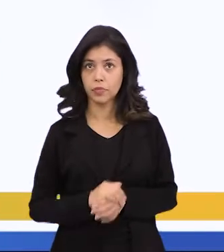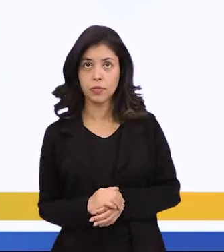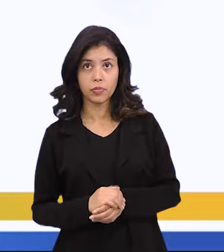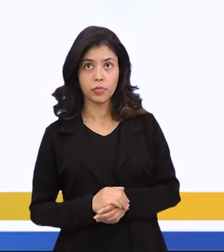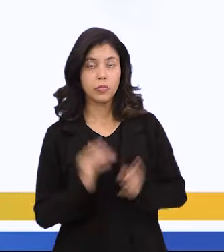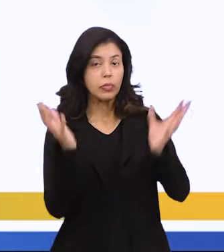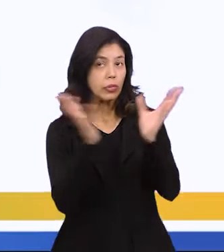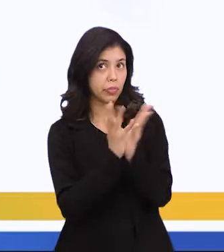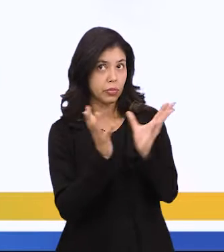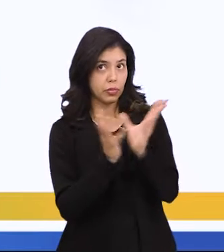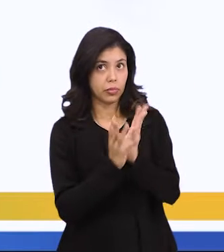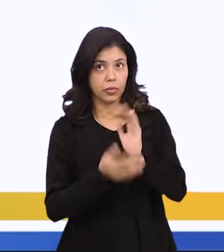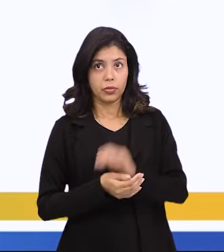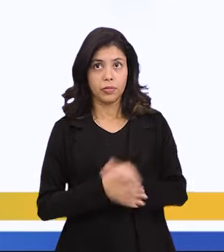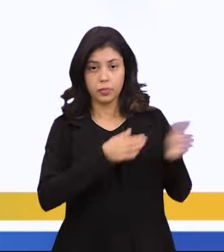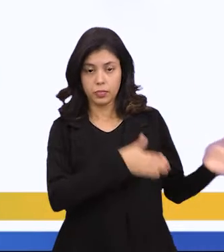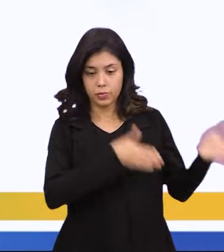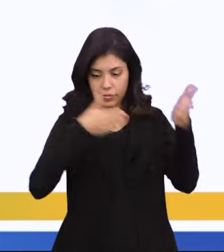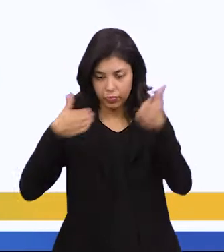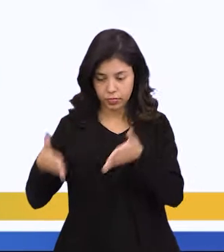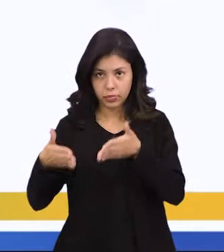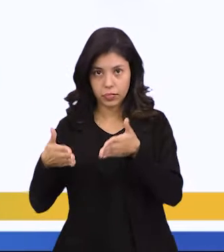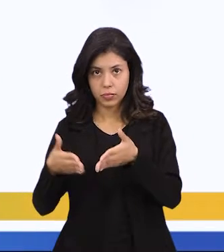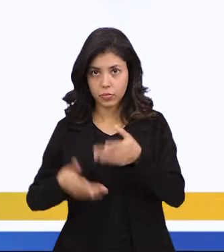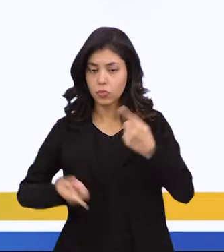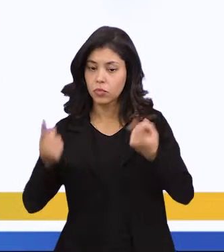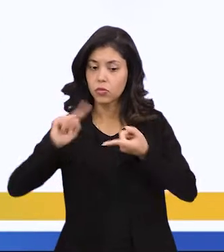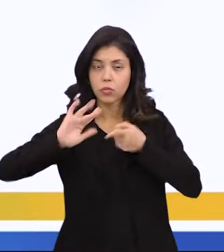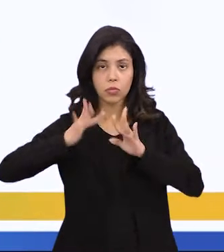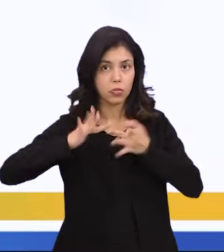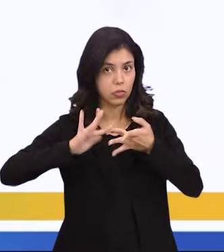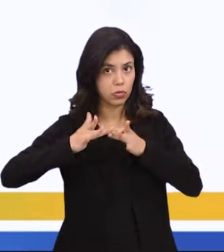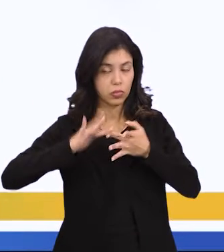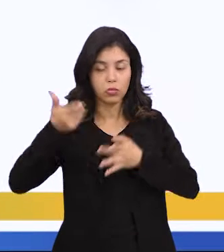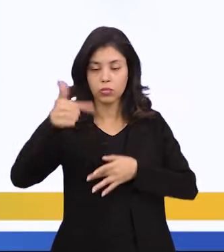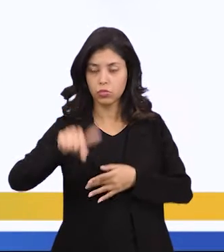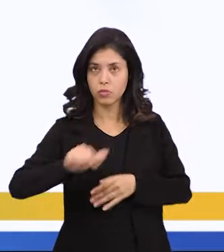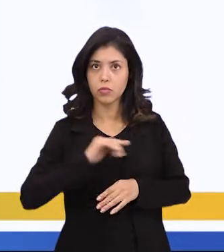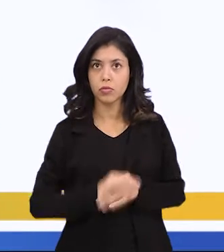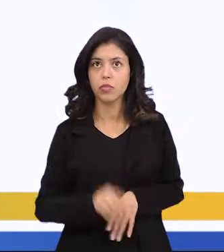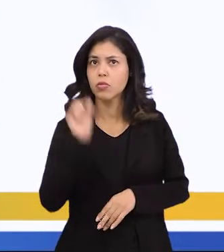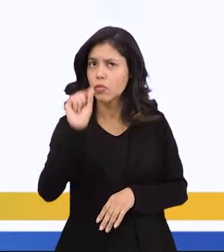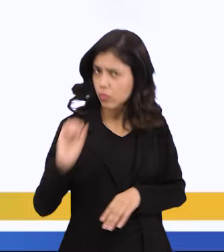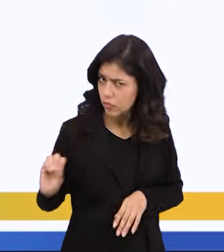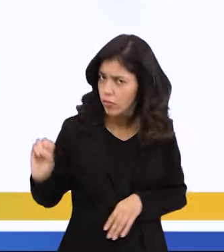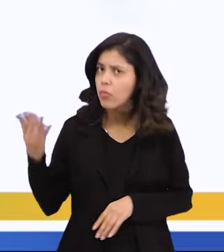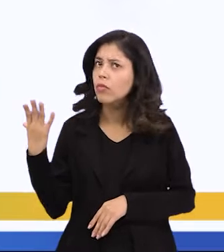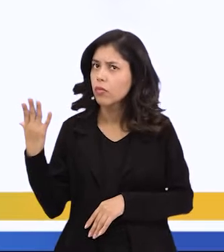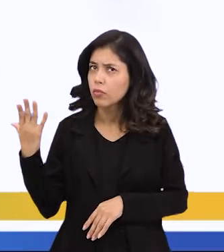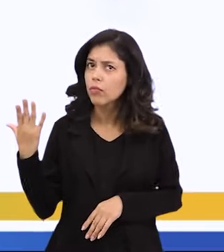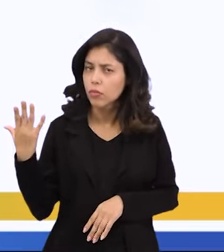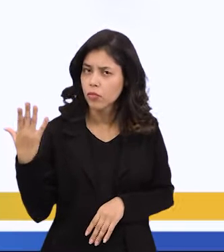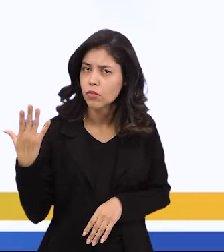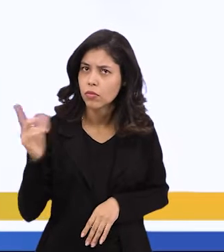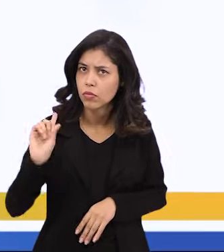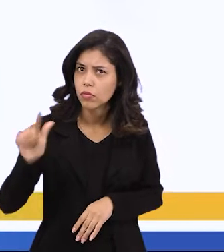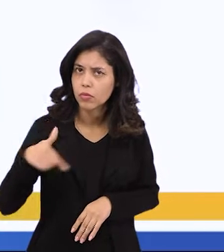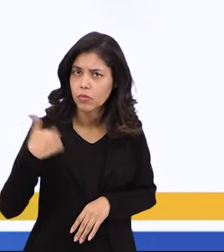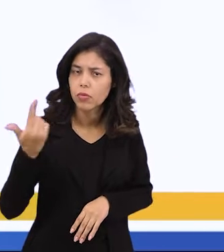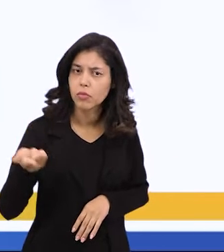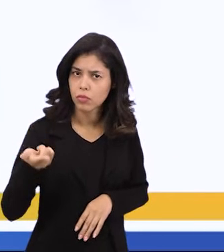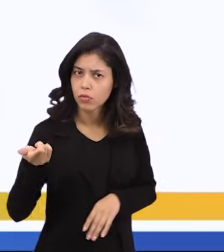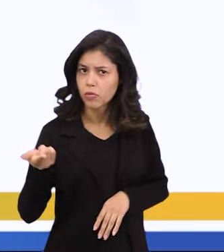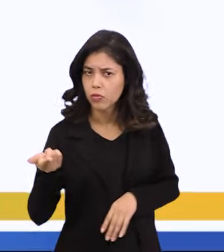essas populações passaram a entrar em contato novamente. E o que vai acontecer